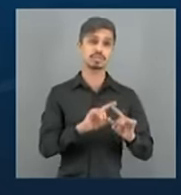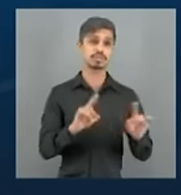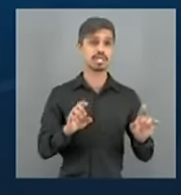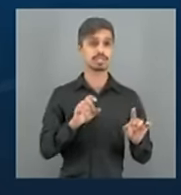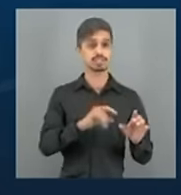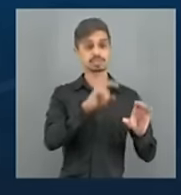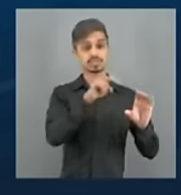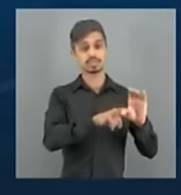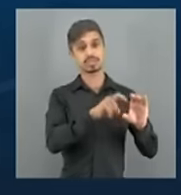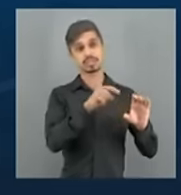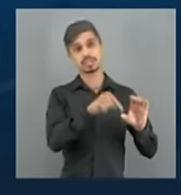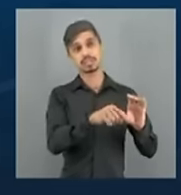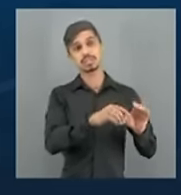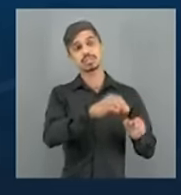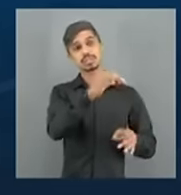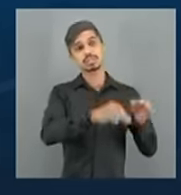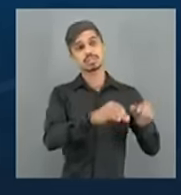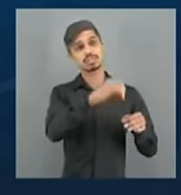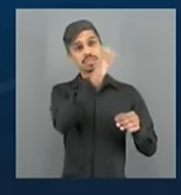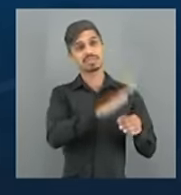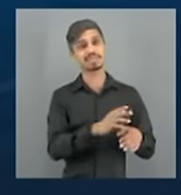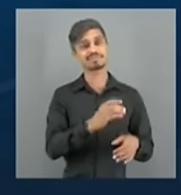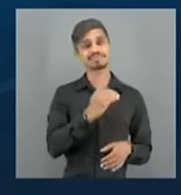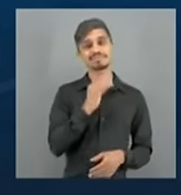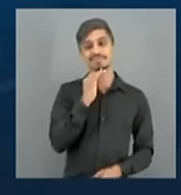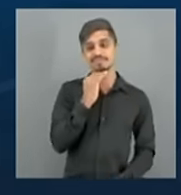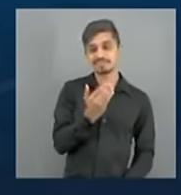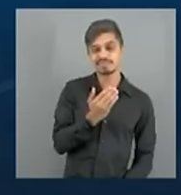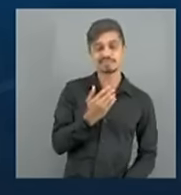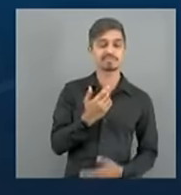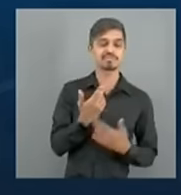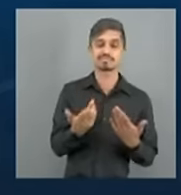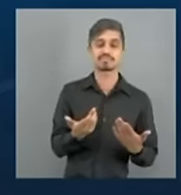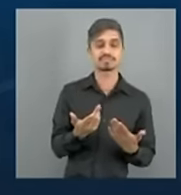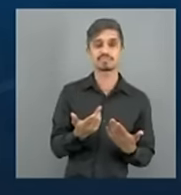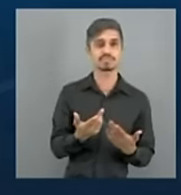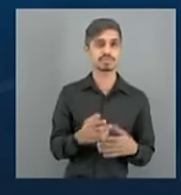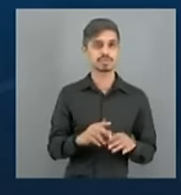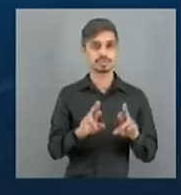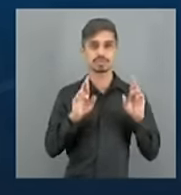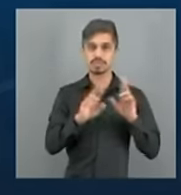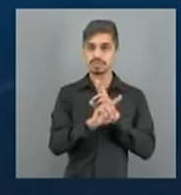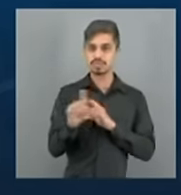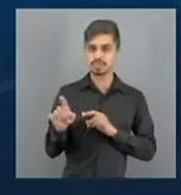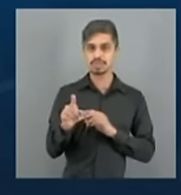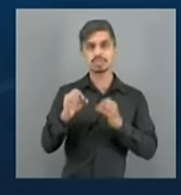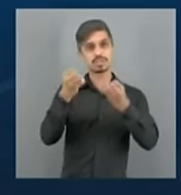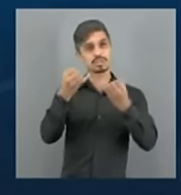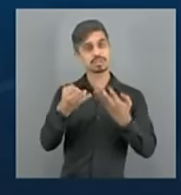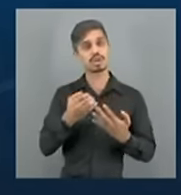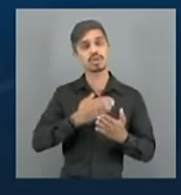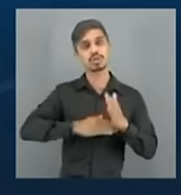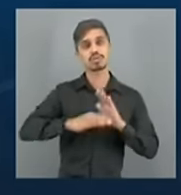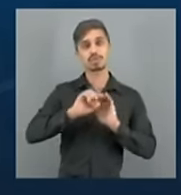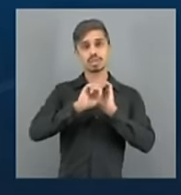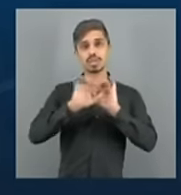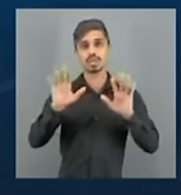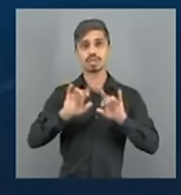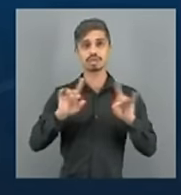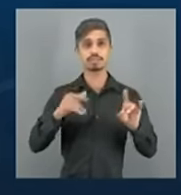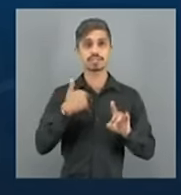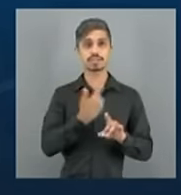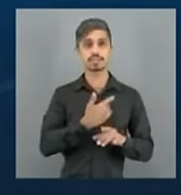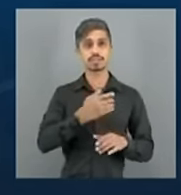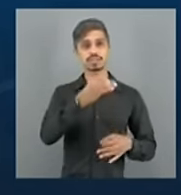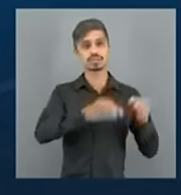se depender da justiça brasileira, infelizmente não vai dar em nada. Espero que vocês como CPI esclareça muita coisa, mas a gente tem uma